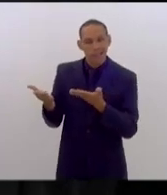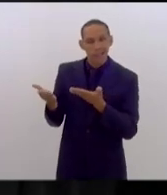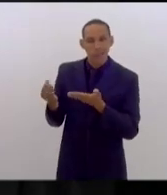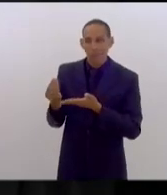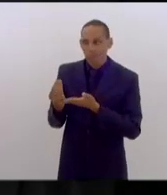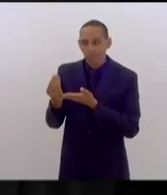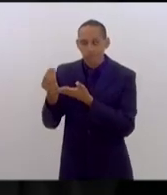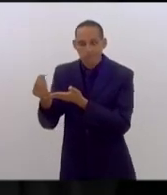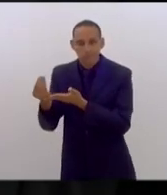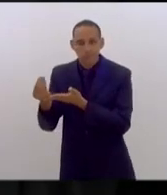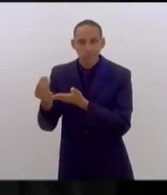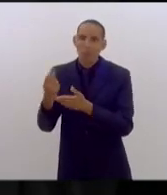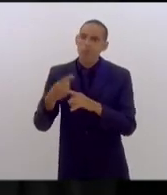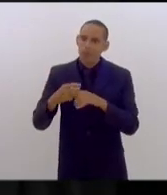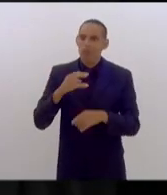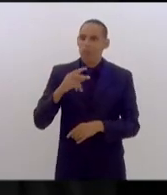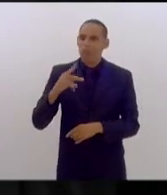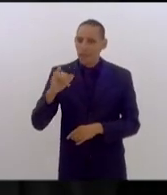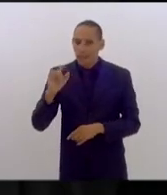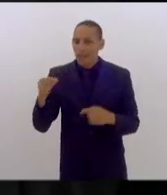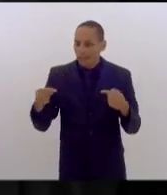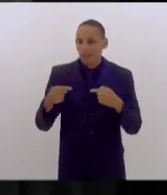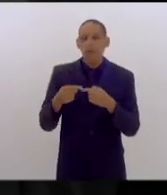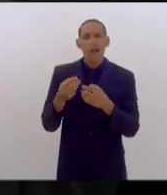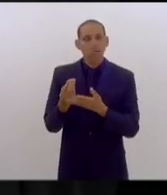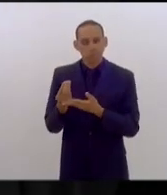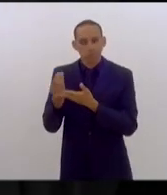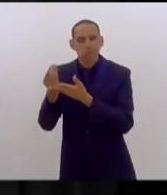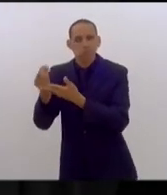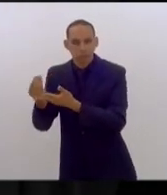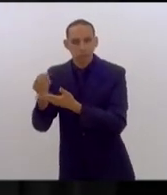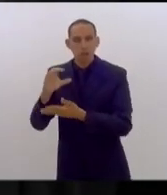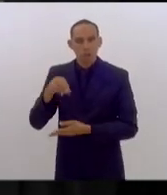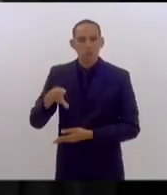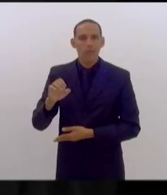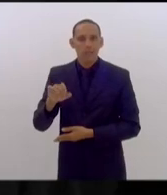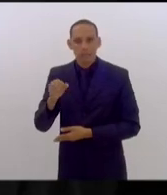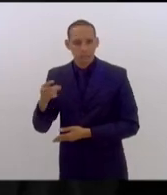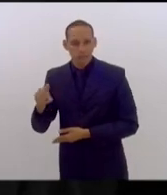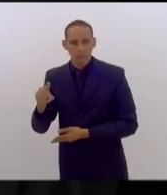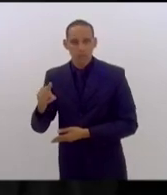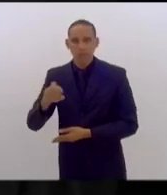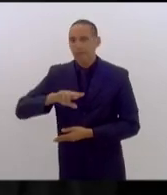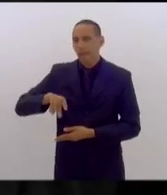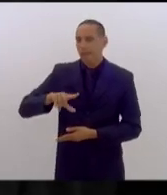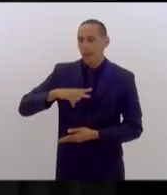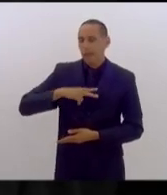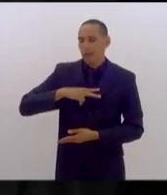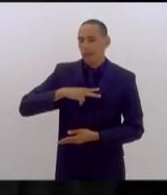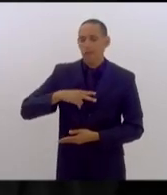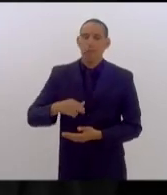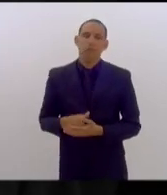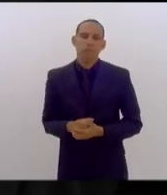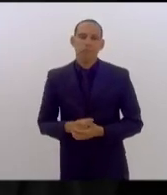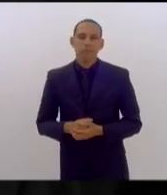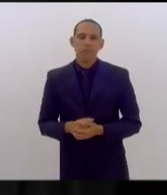que a gente está fazendo serpentes sobre esta concessão não sobre as concessões ou privatizações